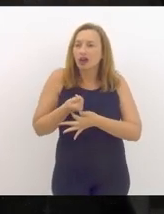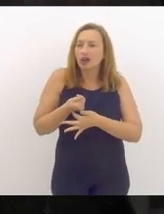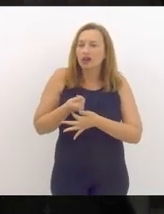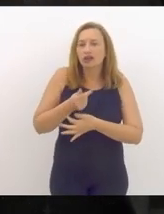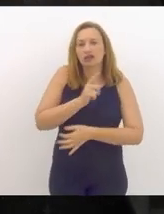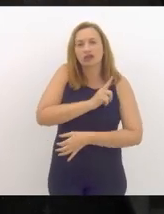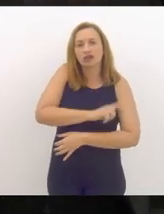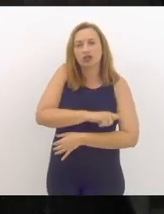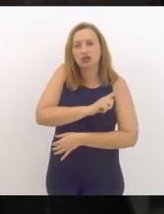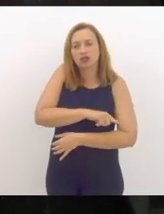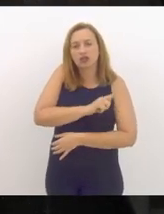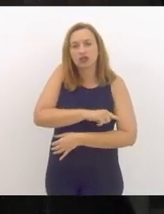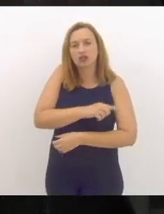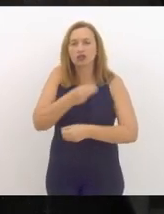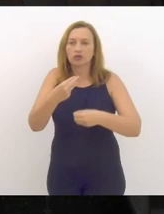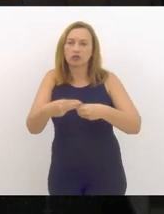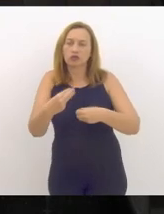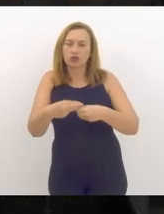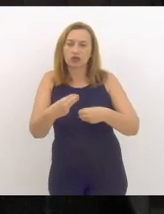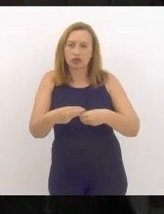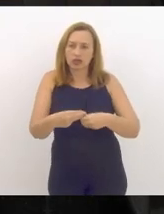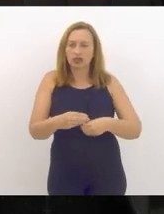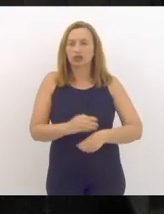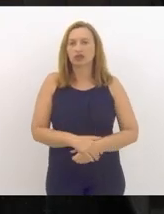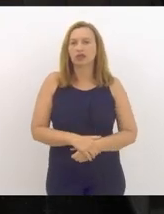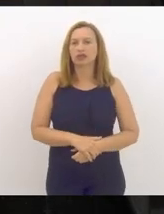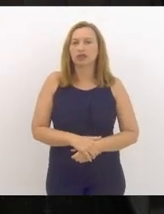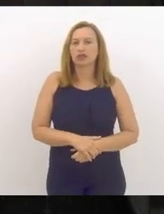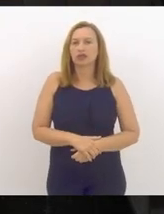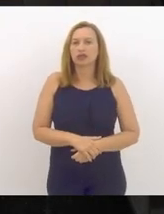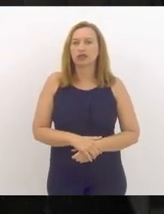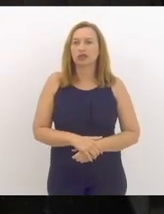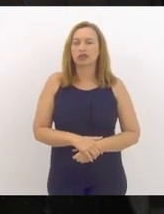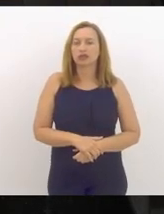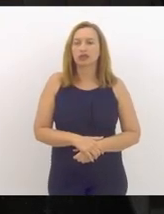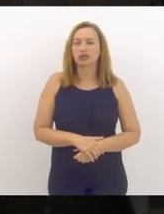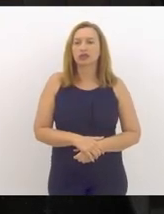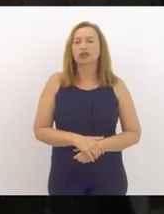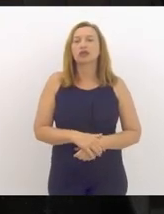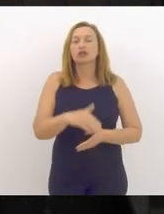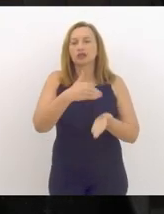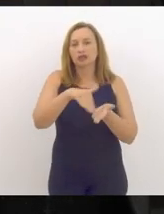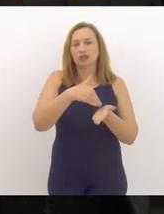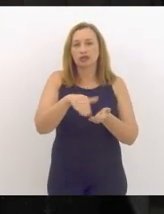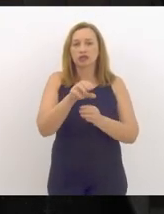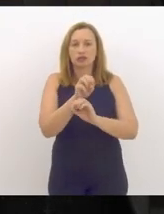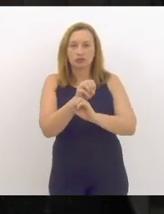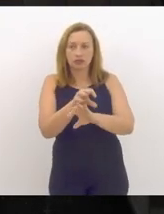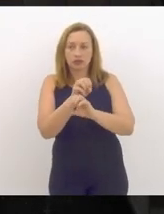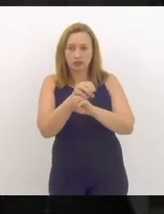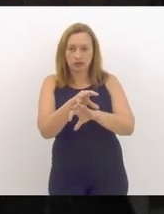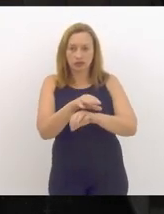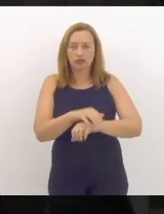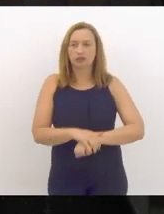dos municípios fluminenses, com a Secretaria de Educação,